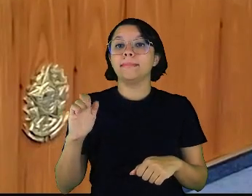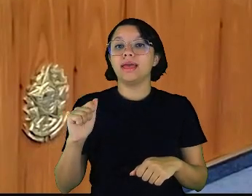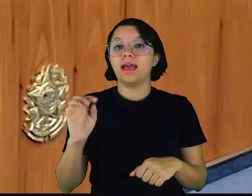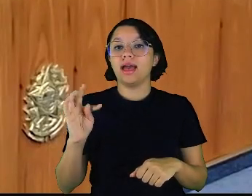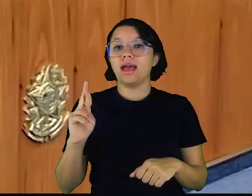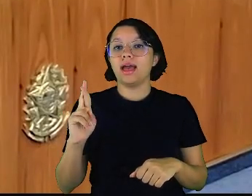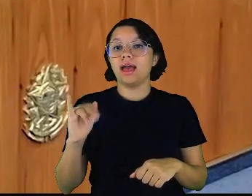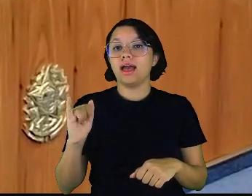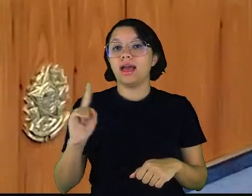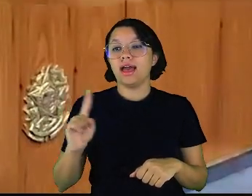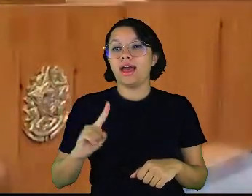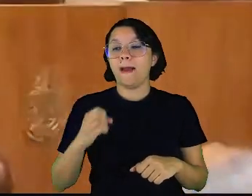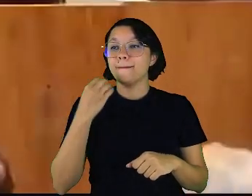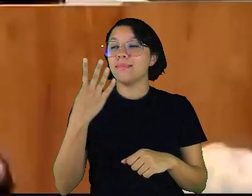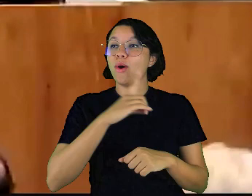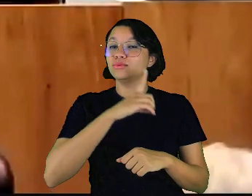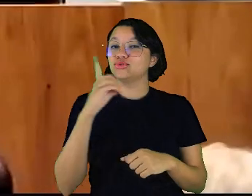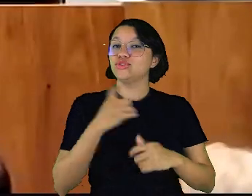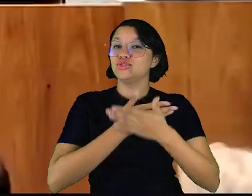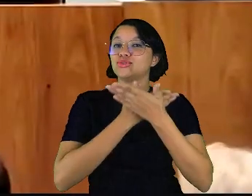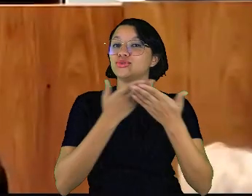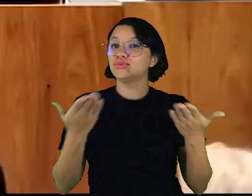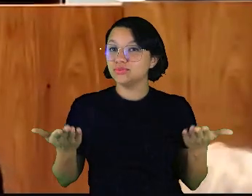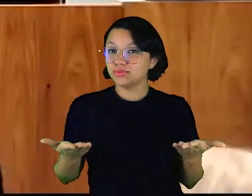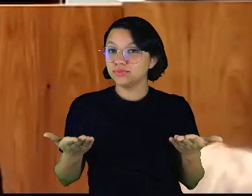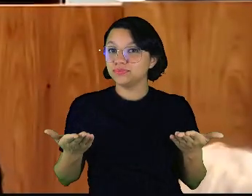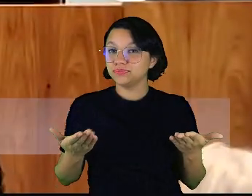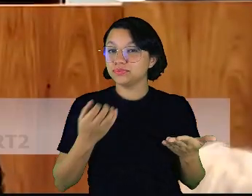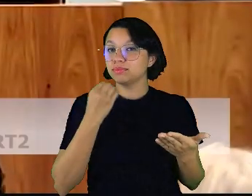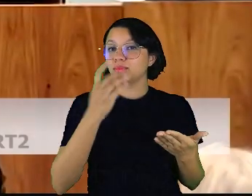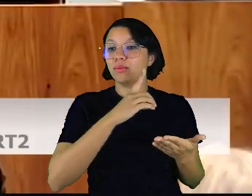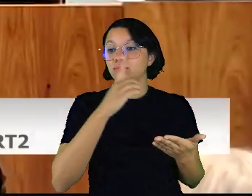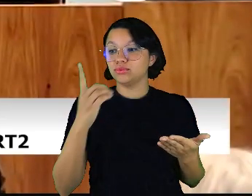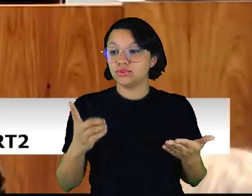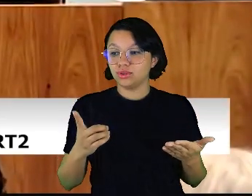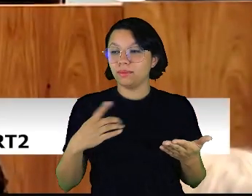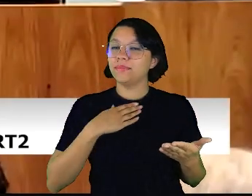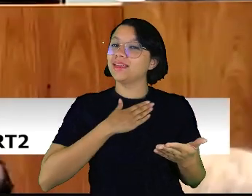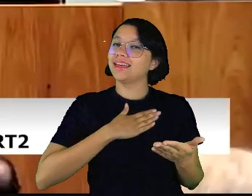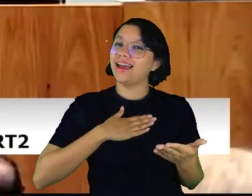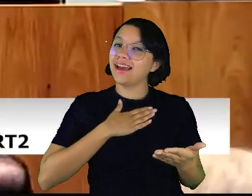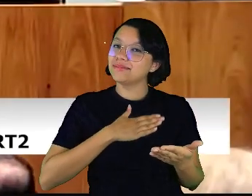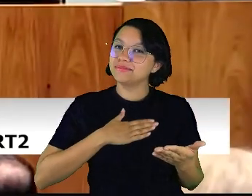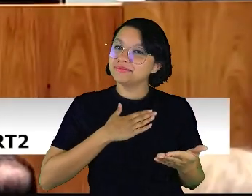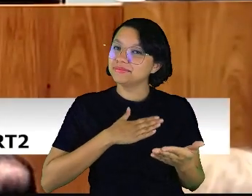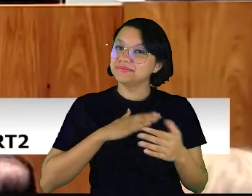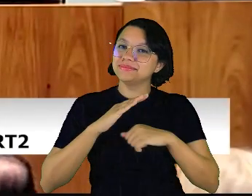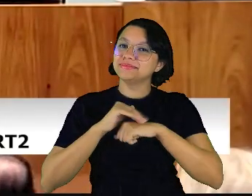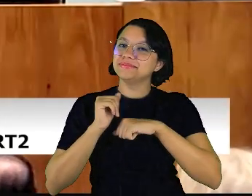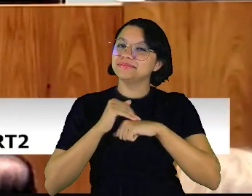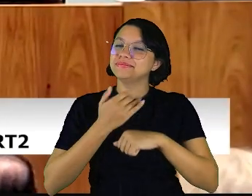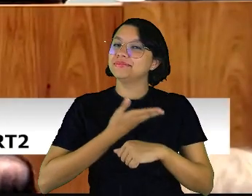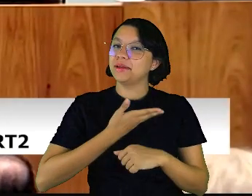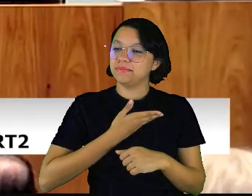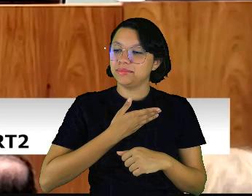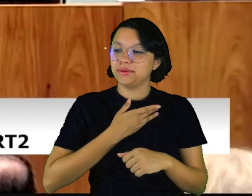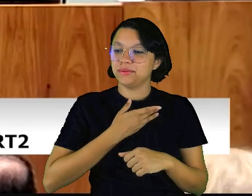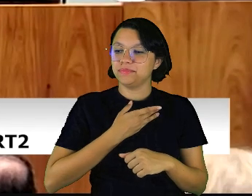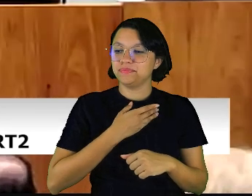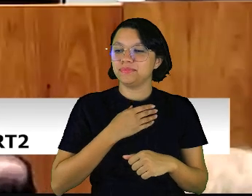Bom dia a todas e todos. Bom dia, minha querida amiga,